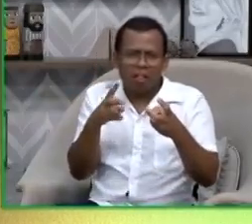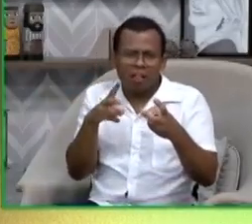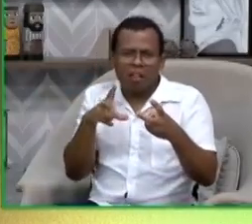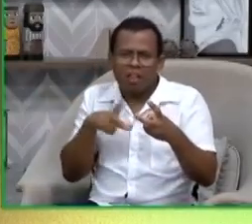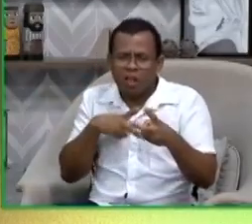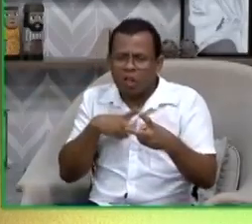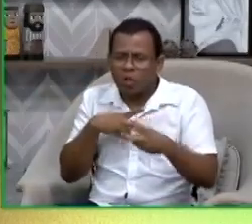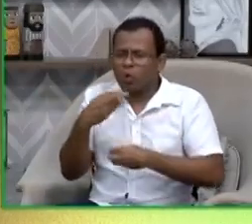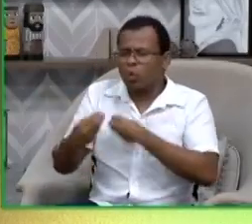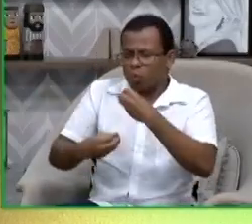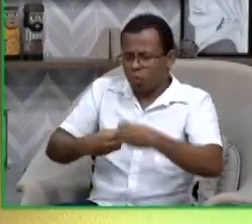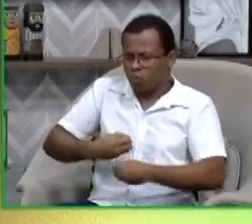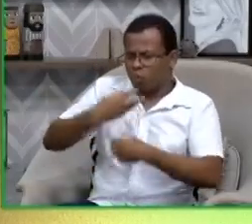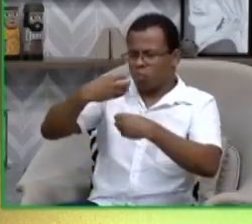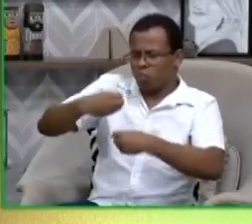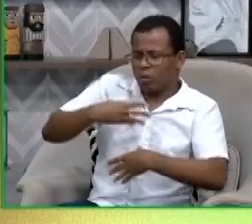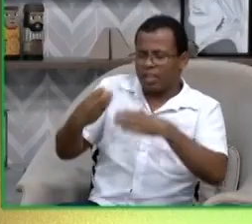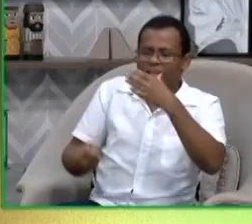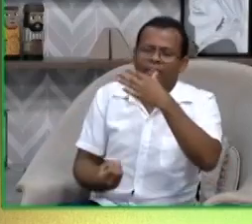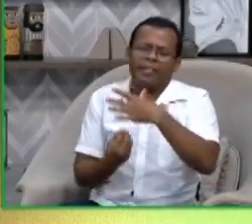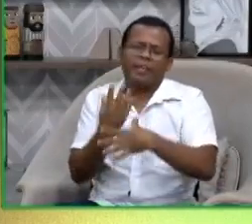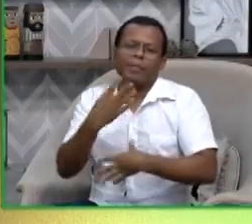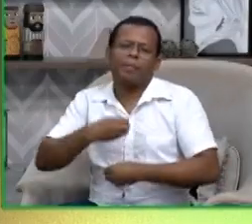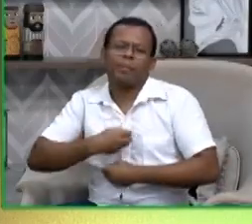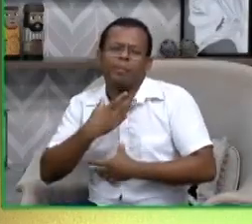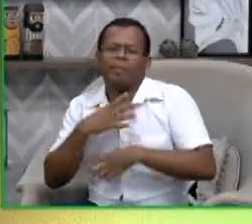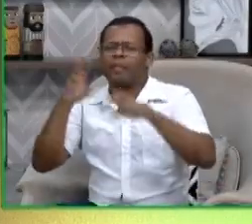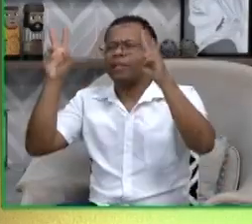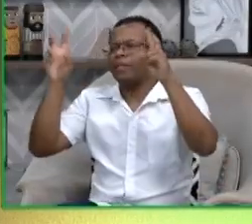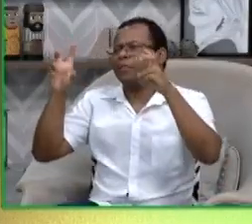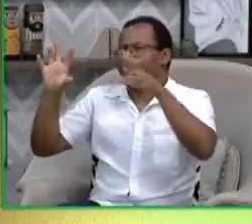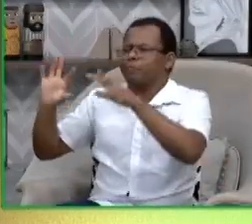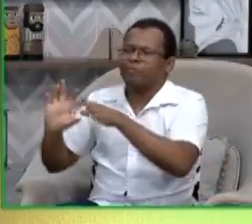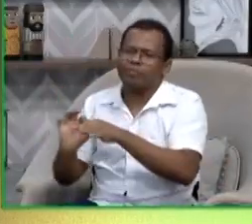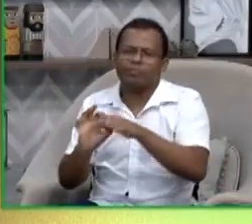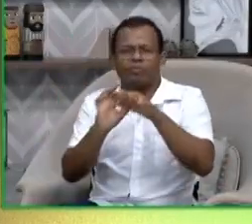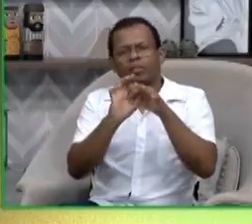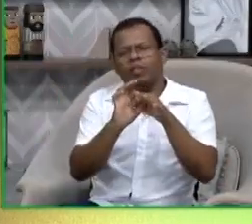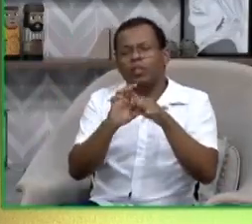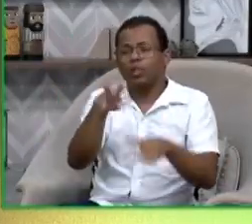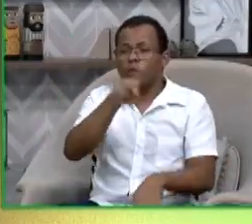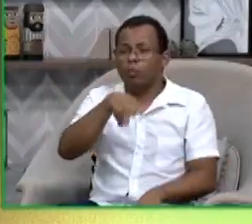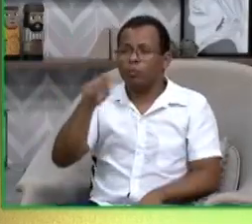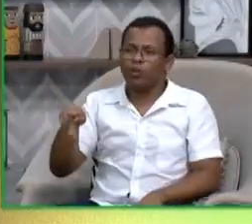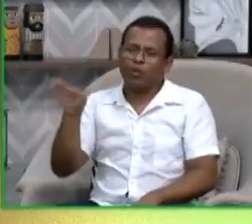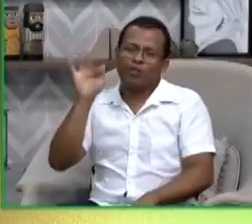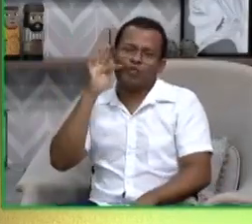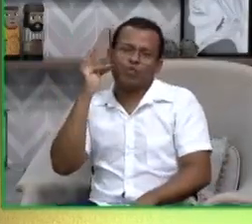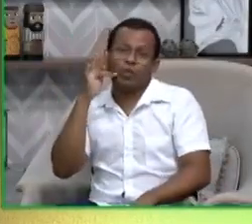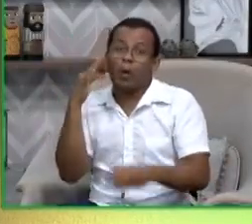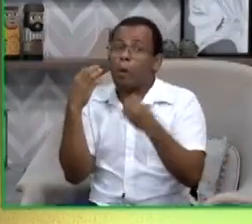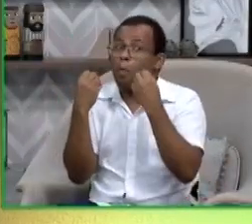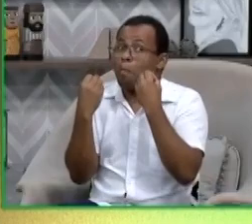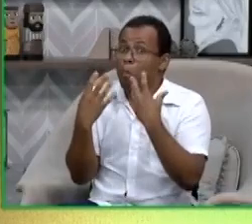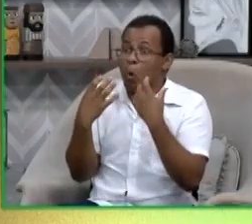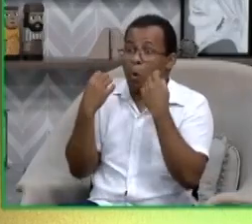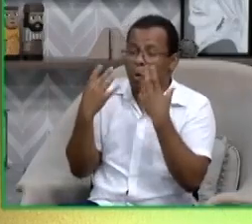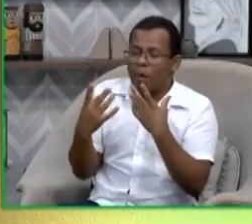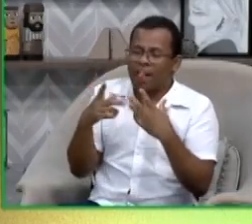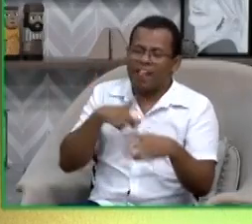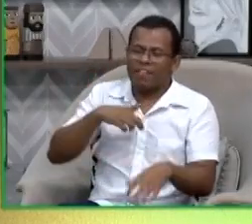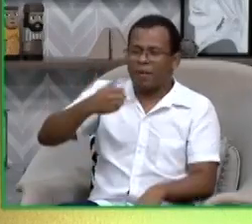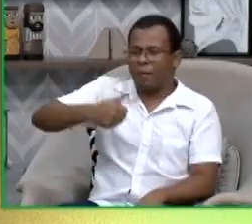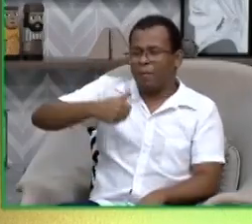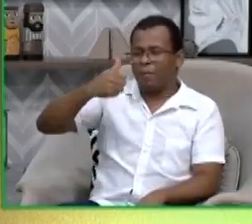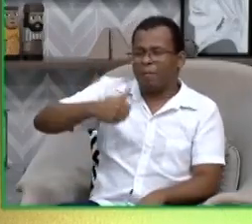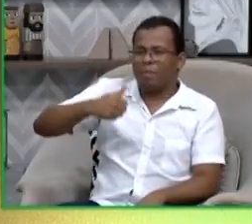uma forma de se expressar, criar uma poesia dentro de um tema, de um contexto, que o professor Fernando é muito bom nisso. Nós tivemos o